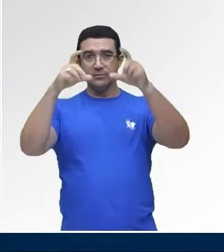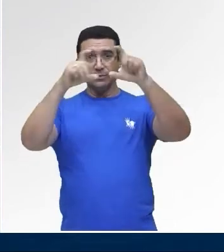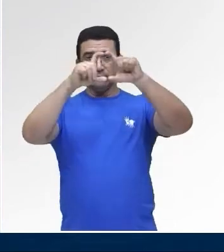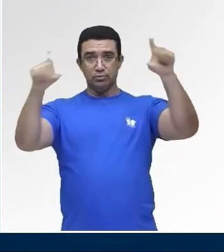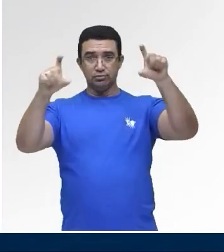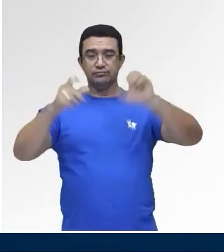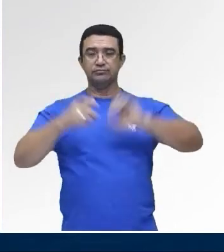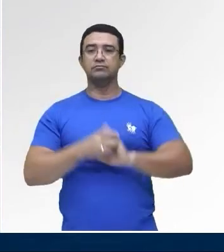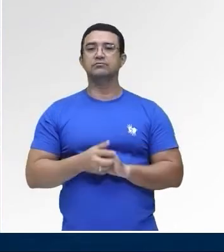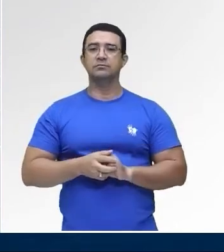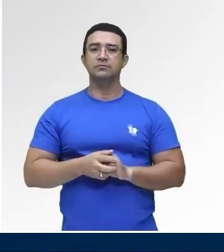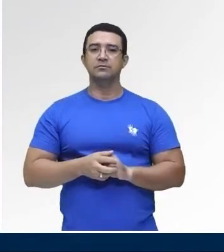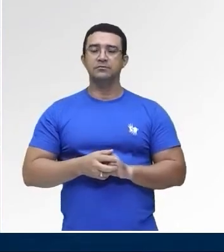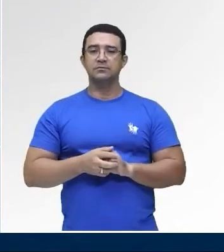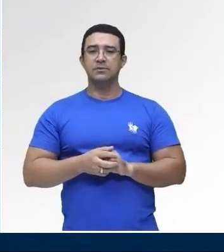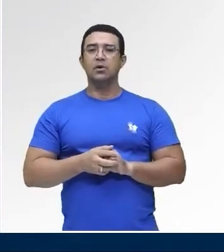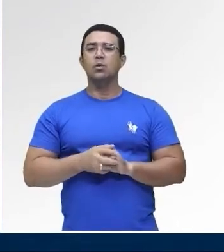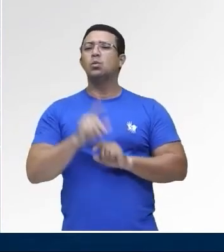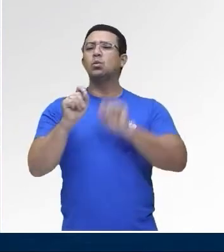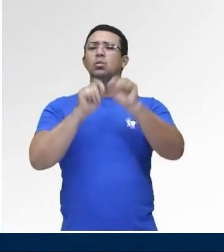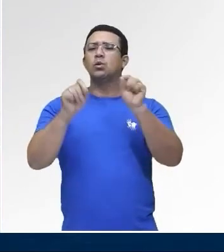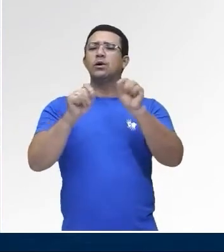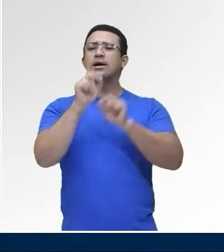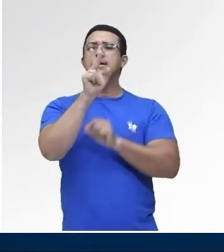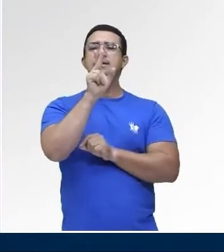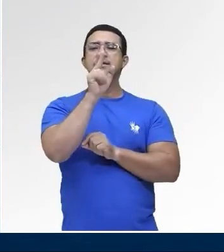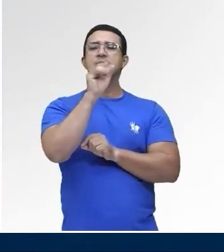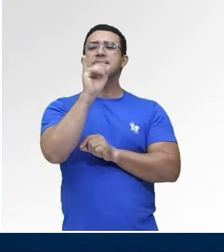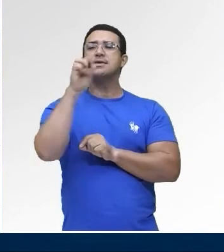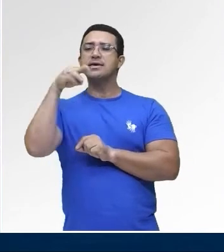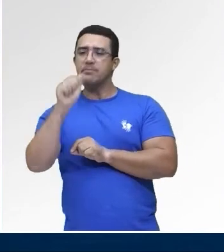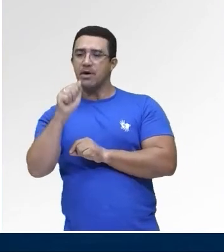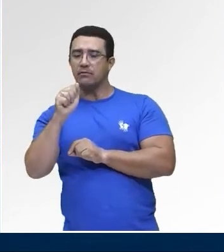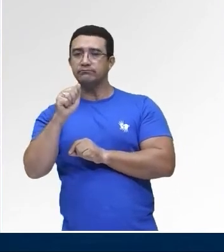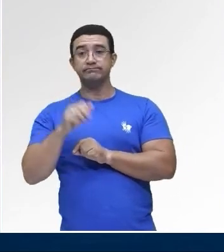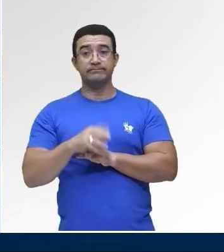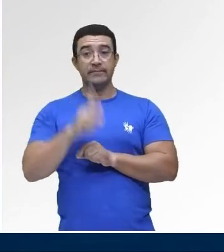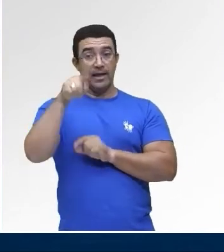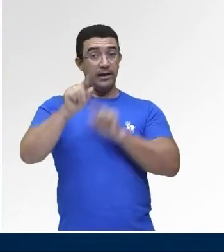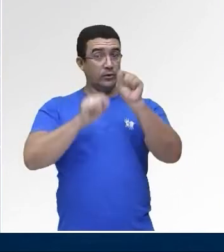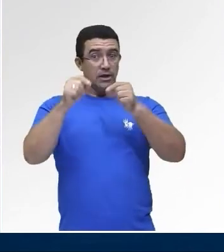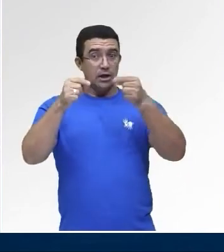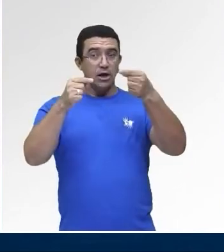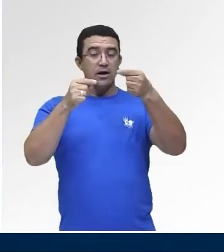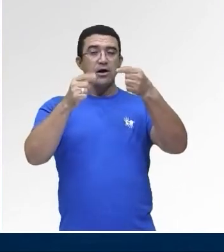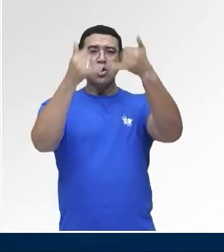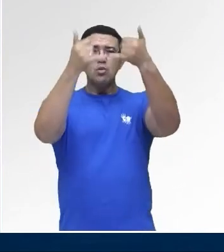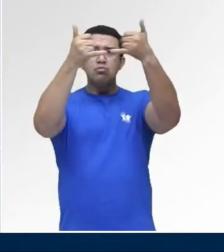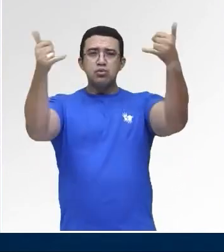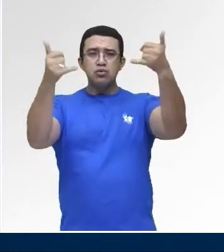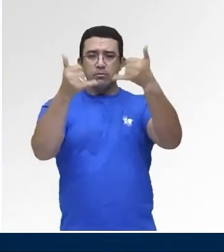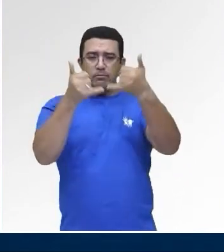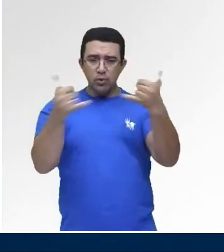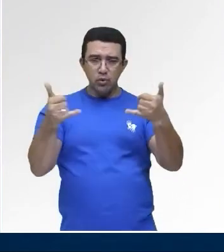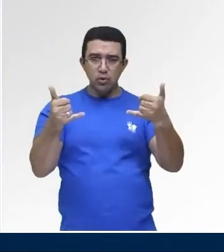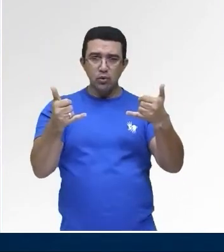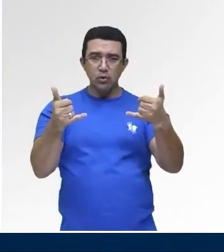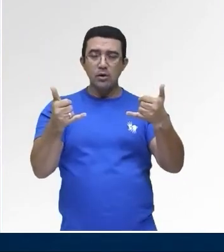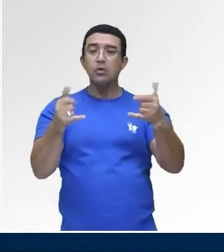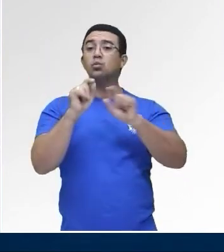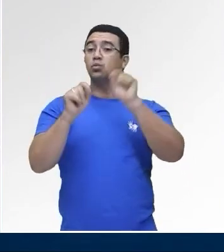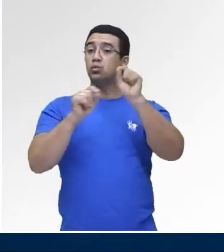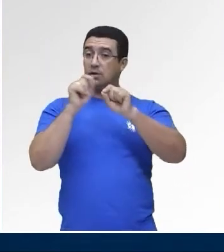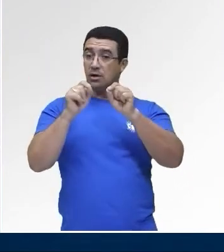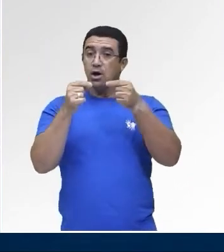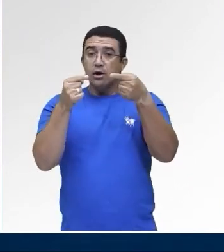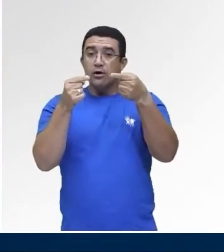rima? A rima é o verso que se repete no fim das